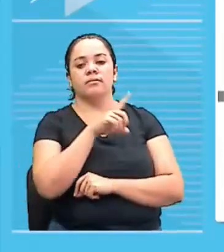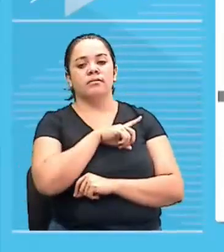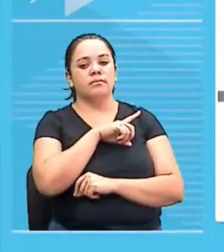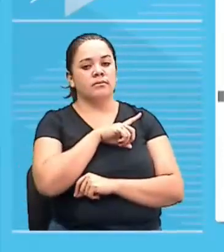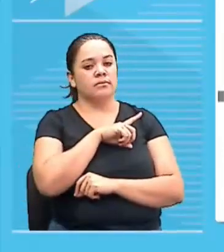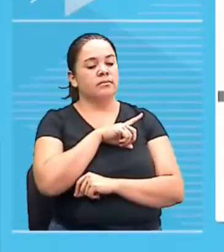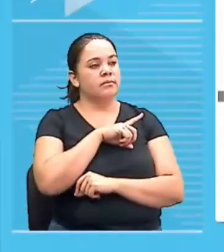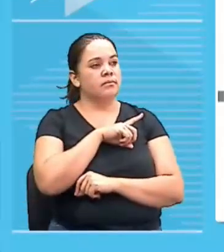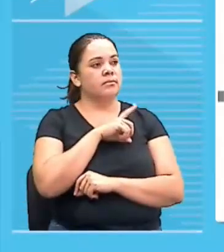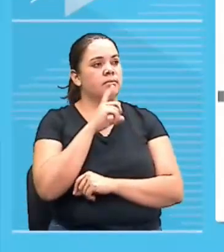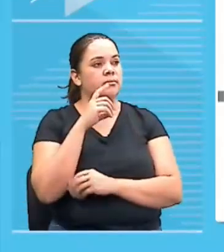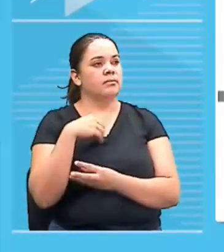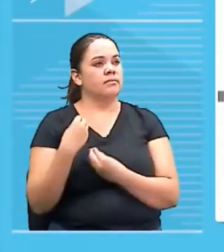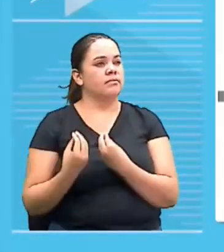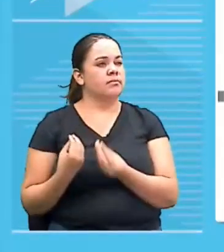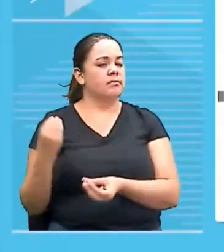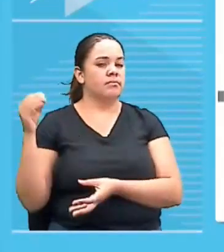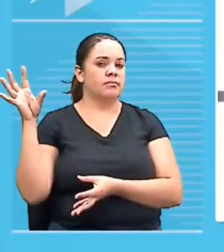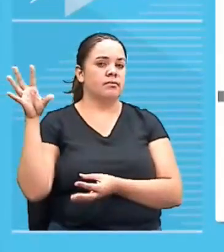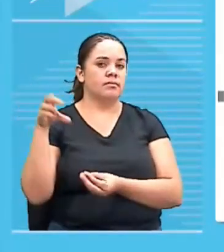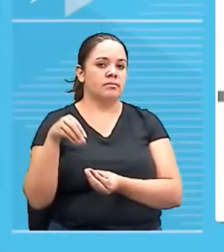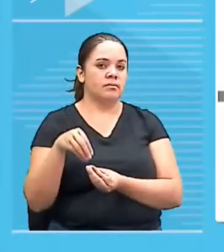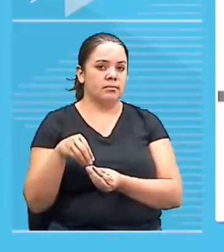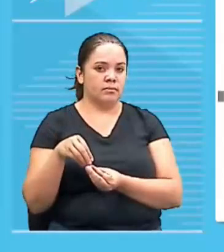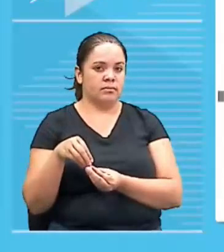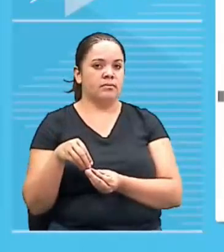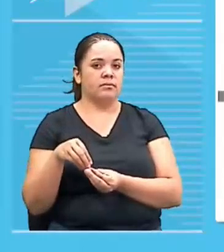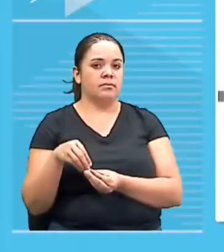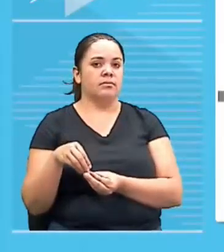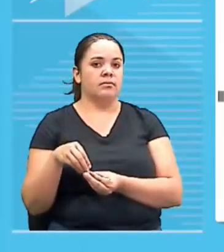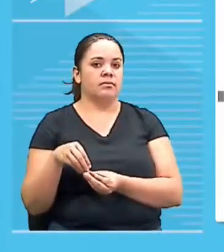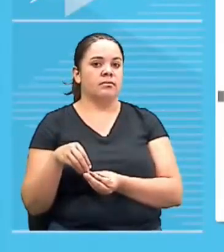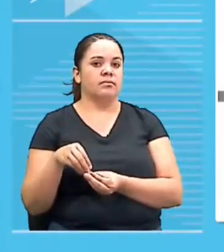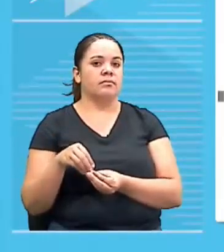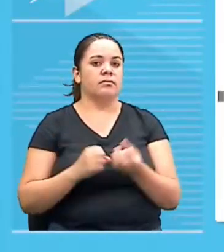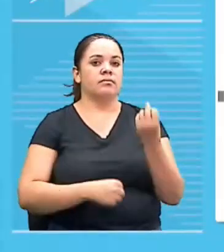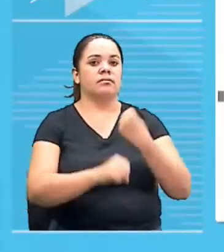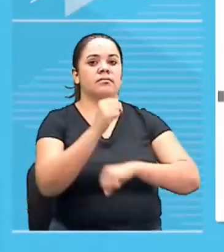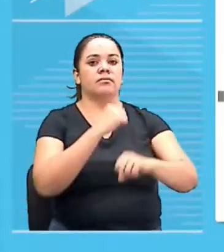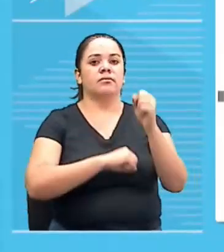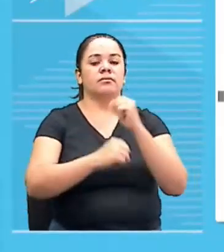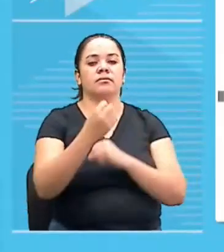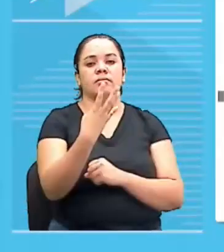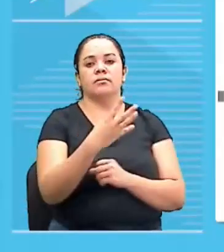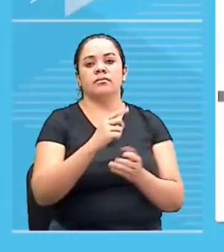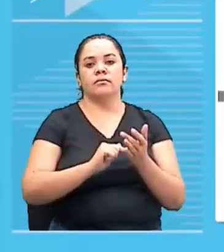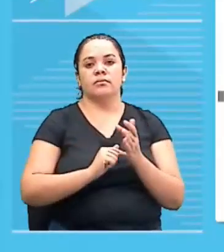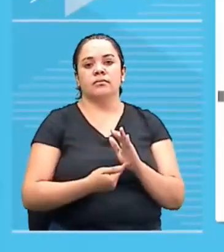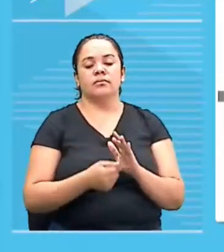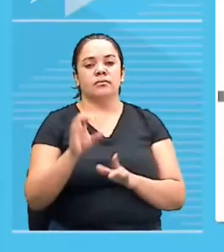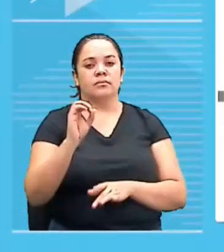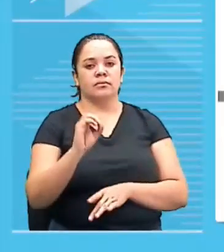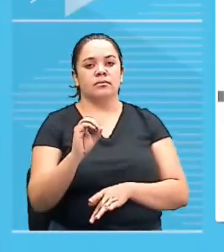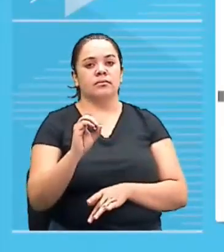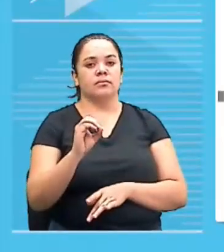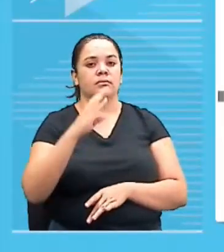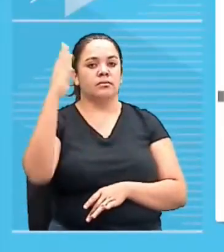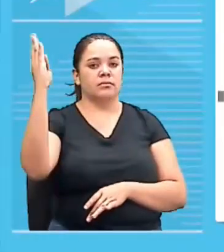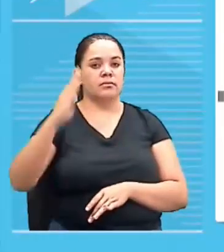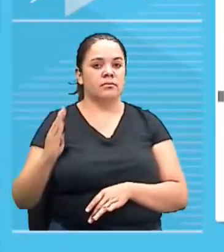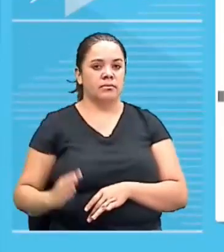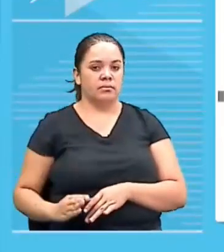um grande resumo do que se trata hoje a indústria 4.0 para o Brasil, tá